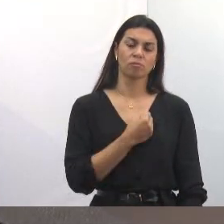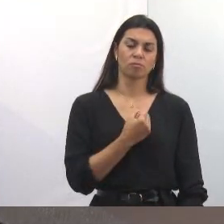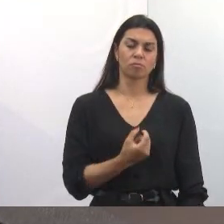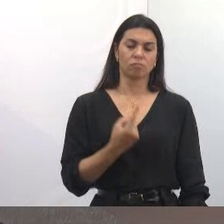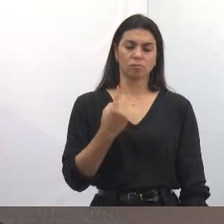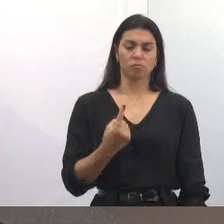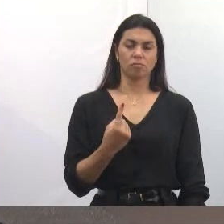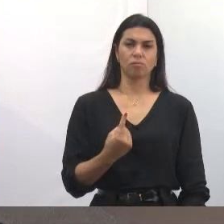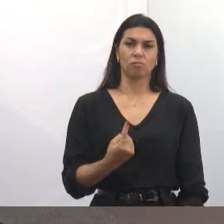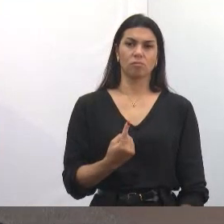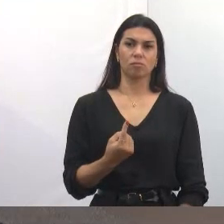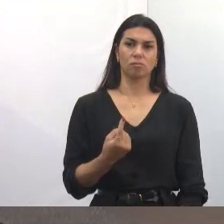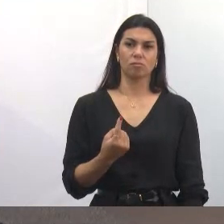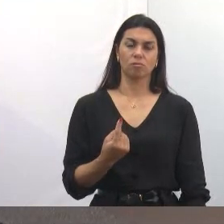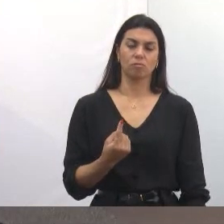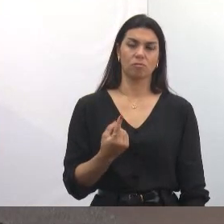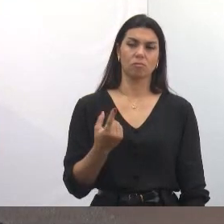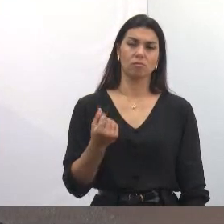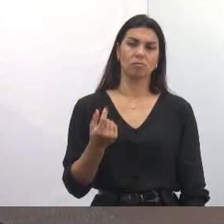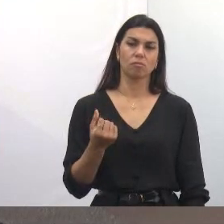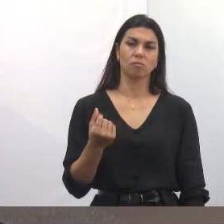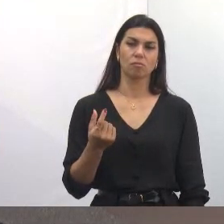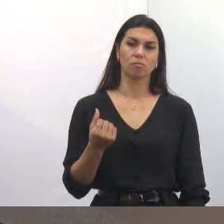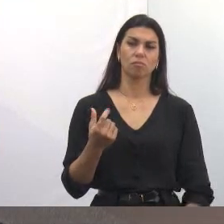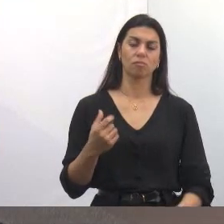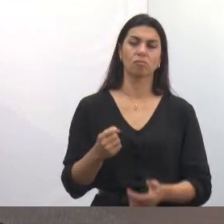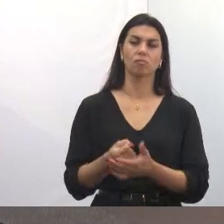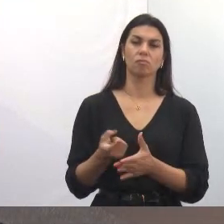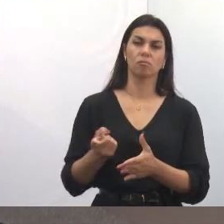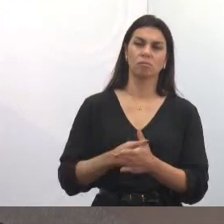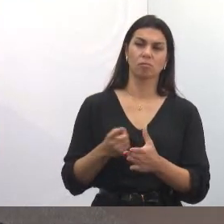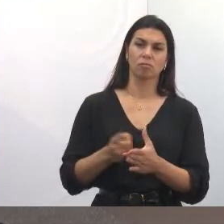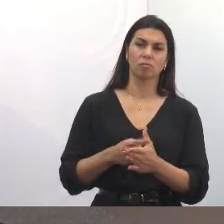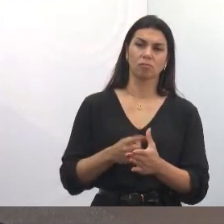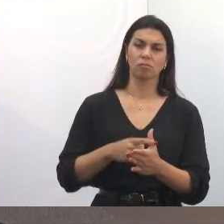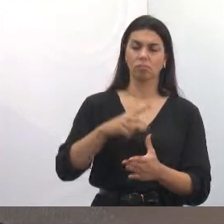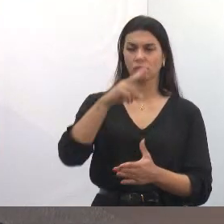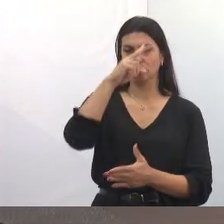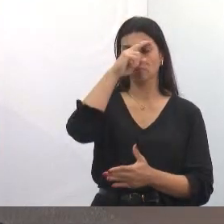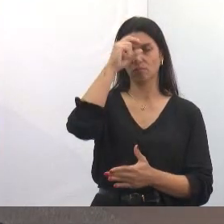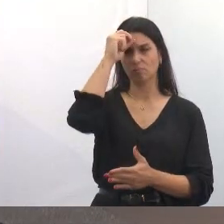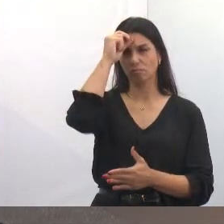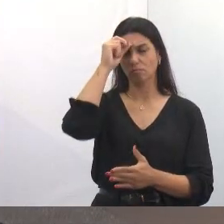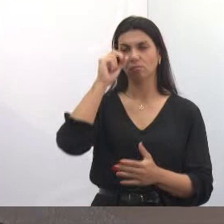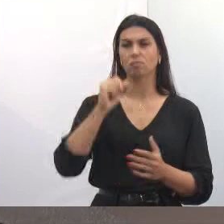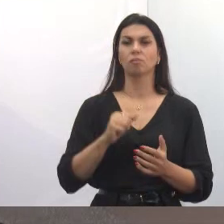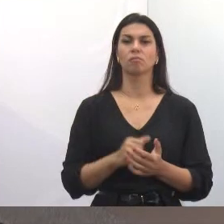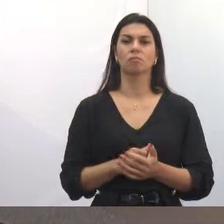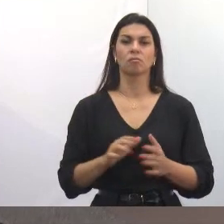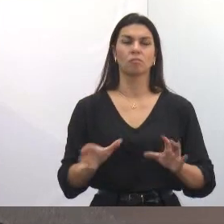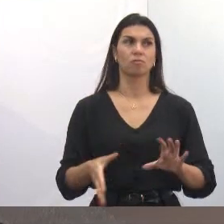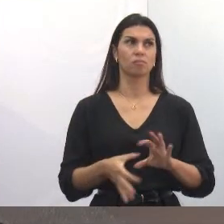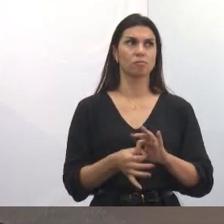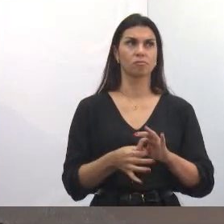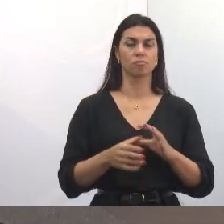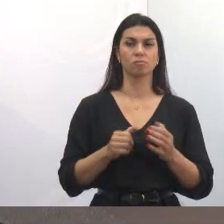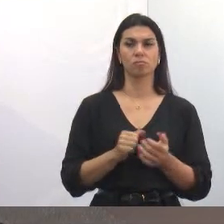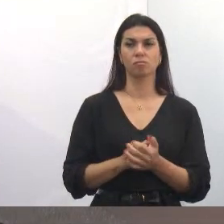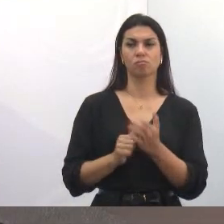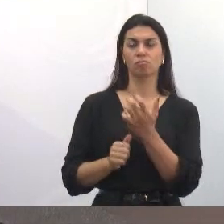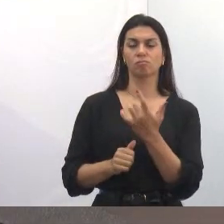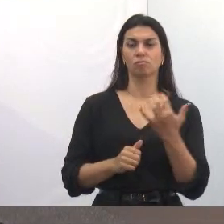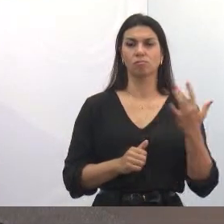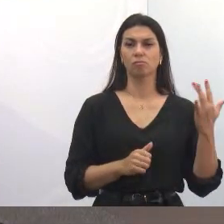valor atualizado da dívida acumulada entre Prefeitura Municipal de Jacareí e concessionária ambiental desde o início da prestação